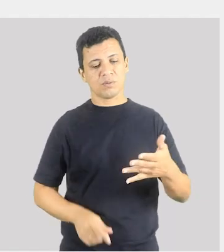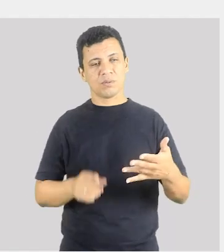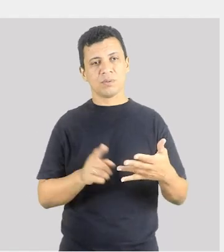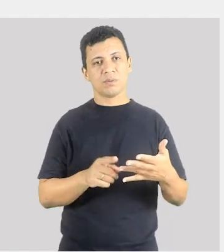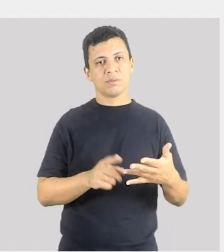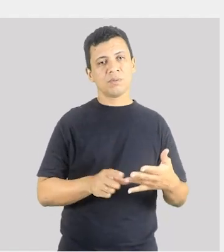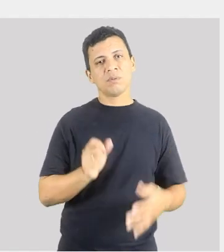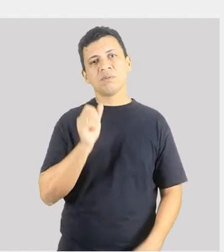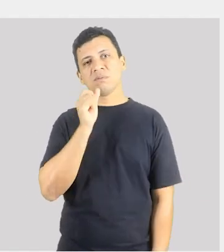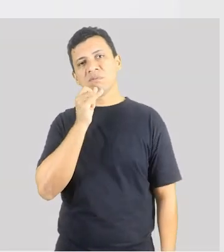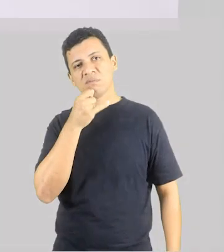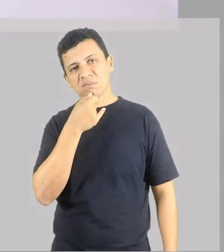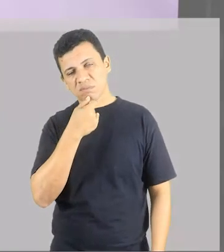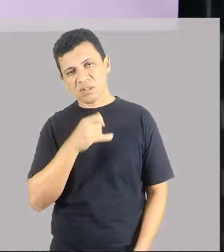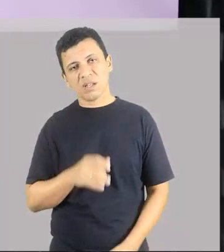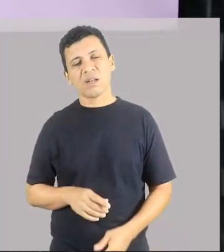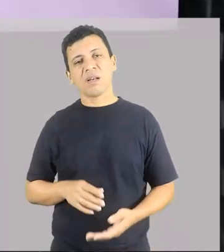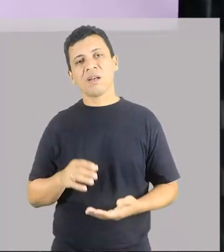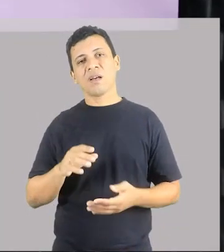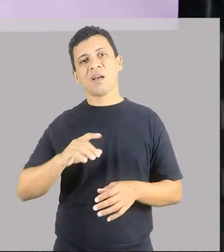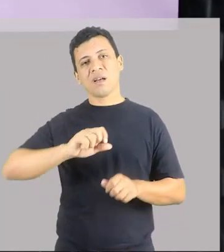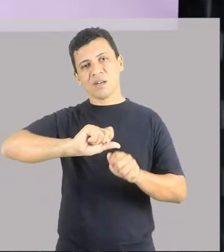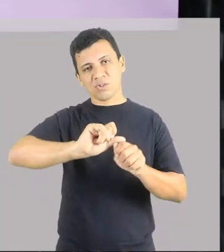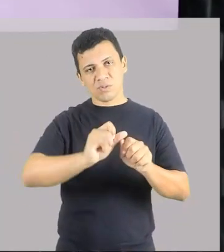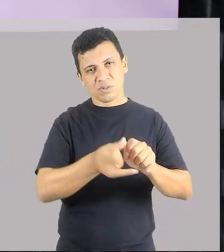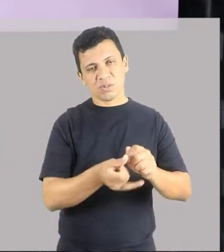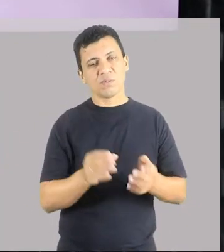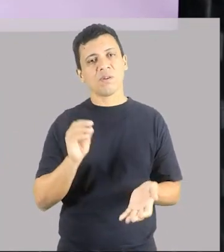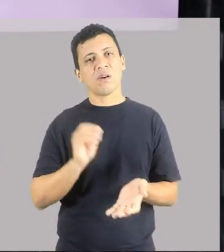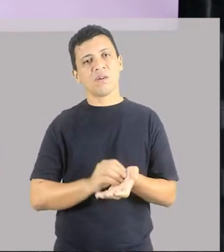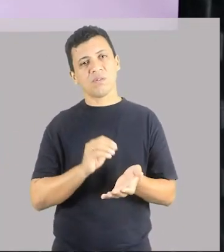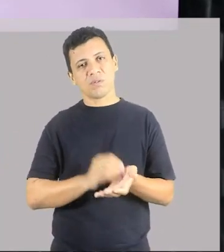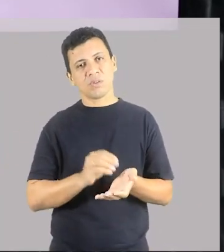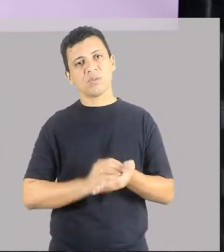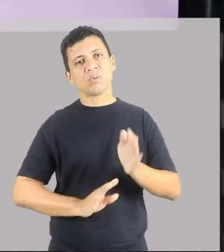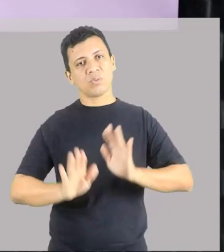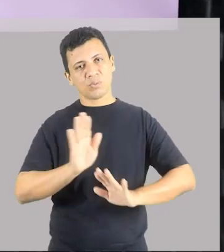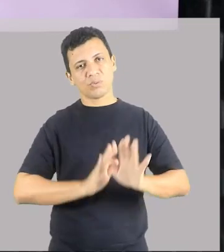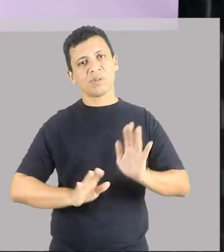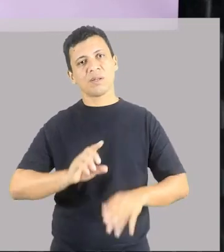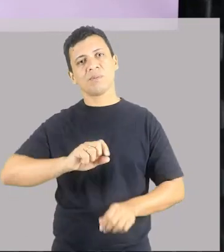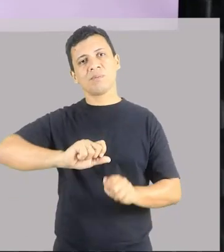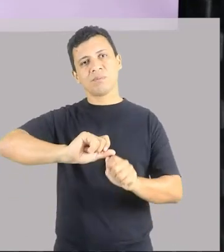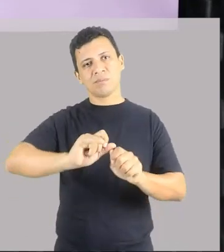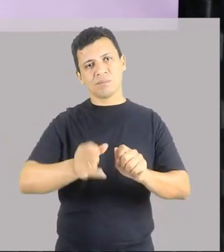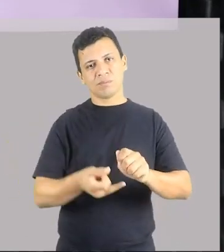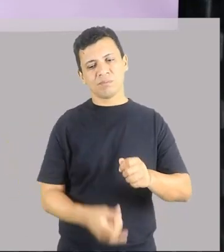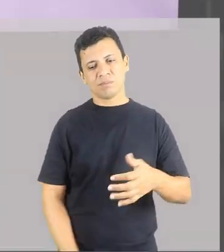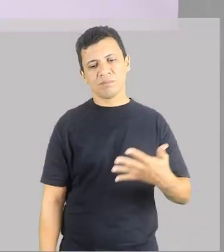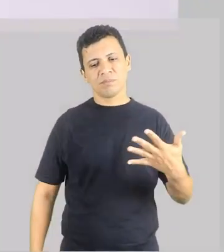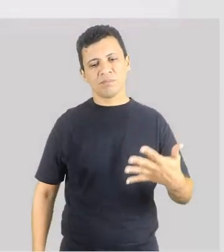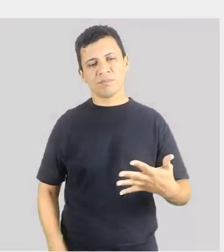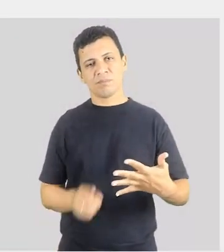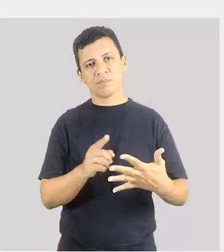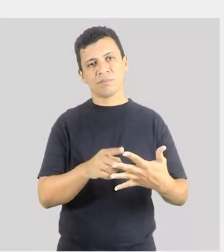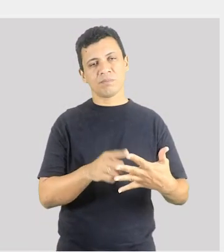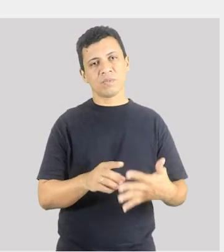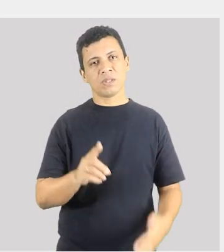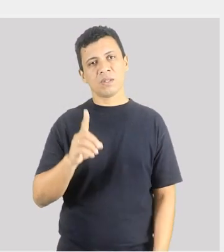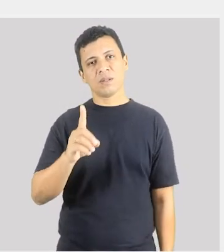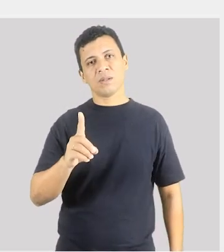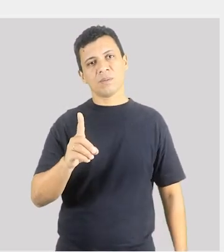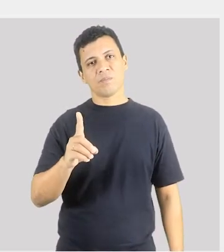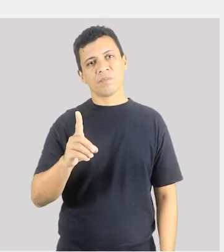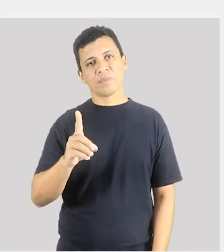é adjetivo descuidado é adjetivo Então o que vai sobrar para nós delegado